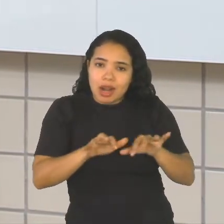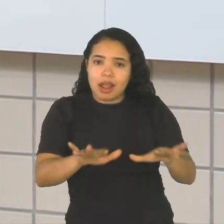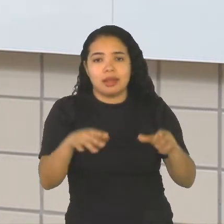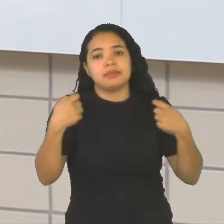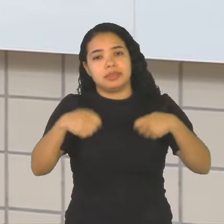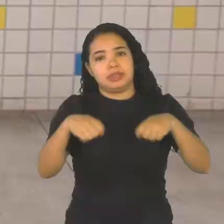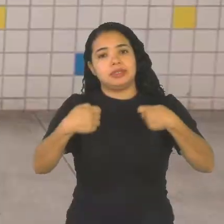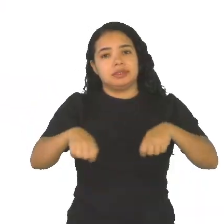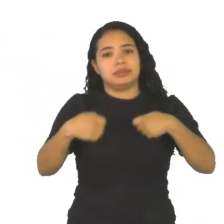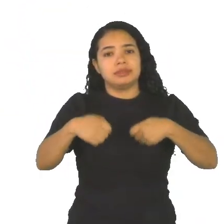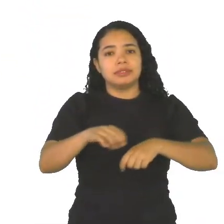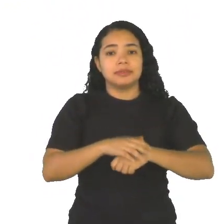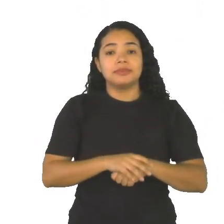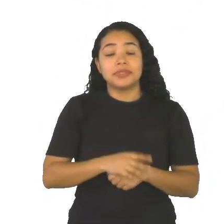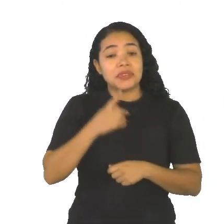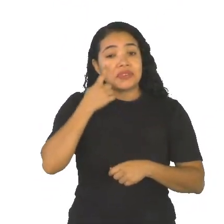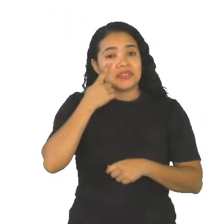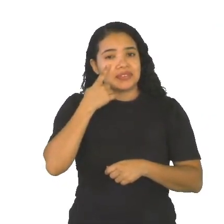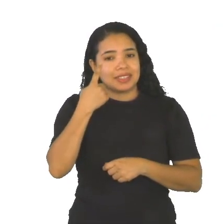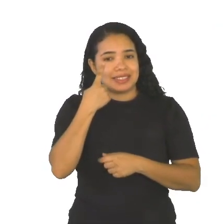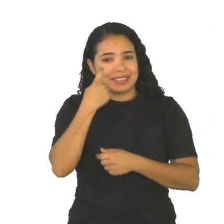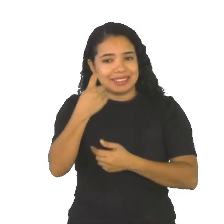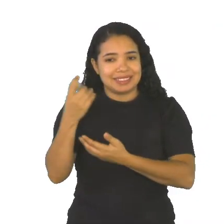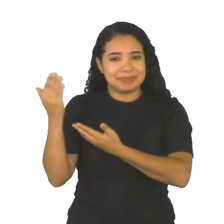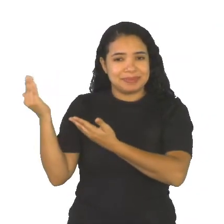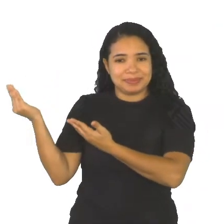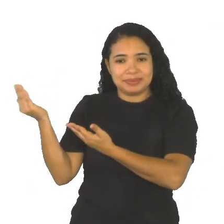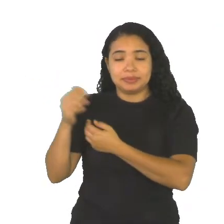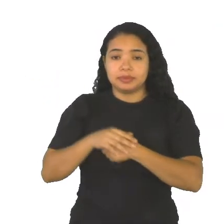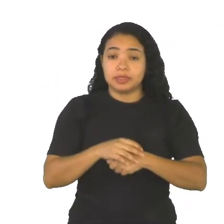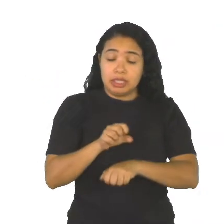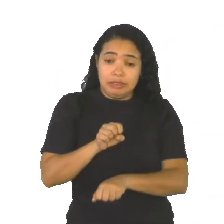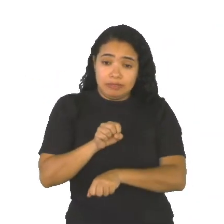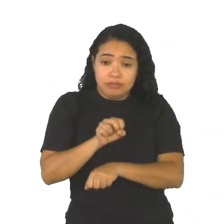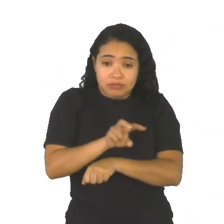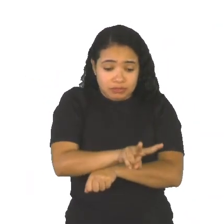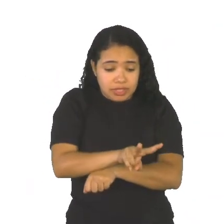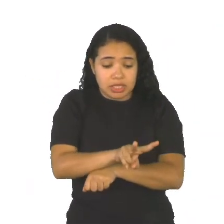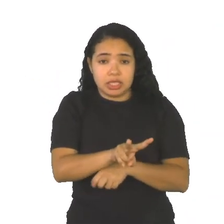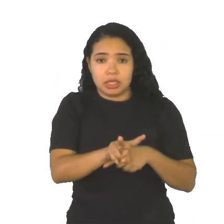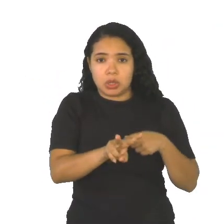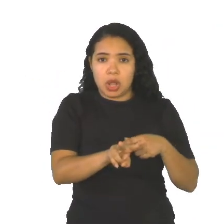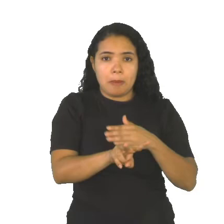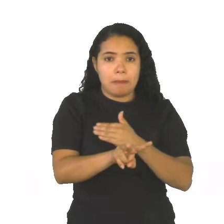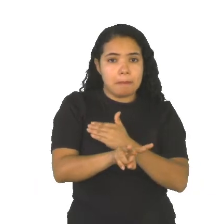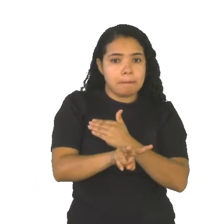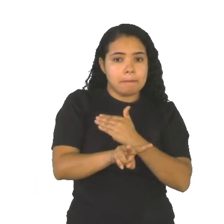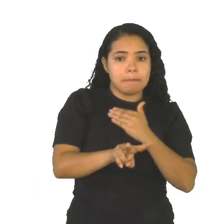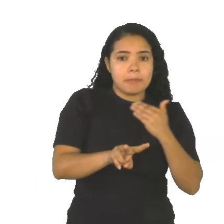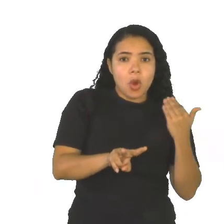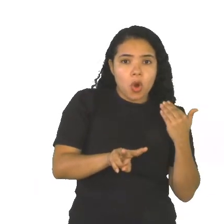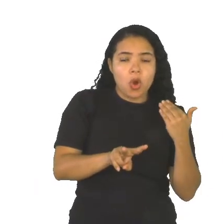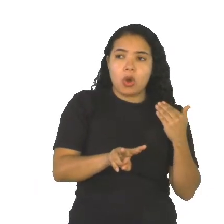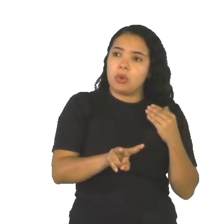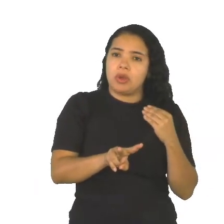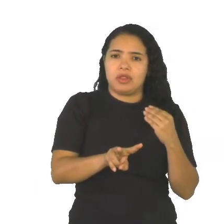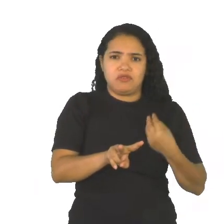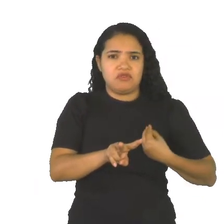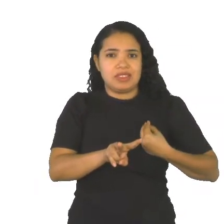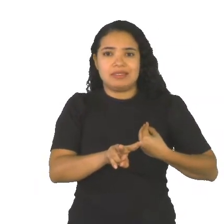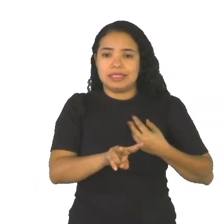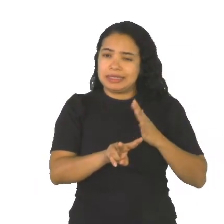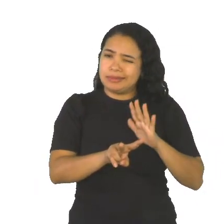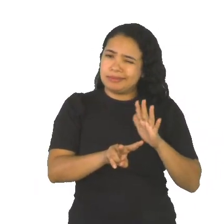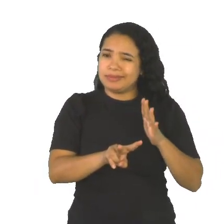a tela ver as outras curiosidades. Os vírus também não estão exatamente mortos, né? Eles se produzem e evoluem